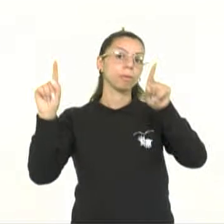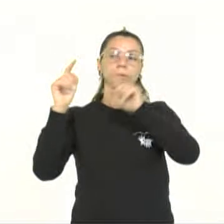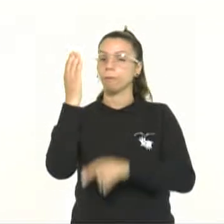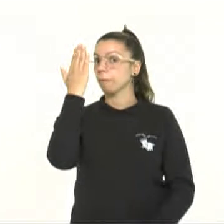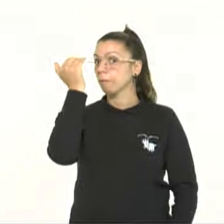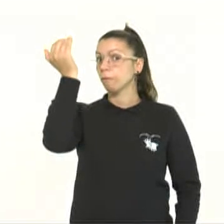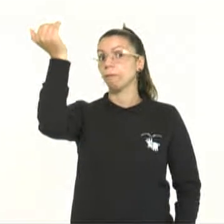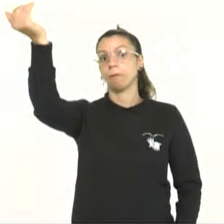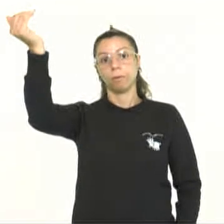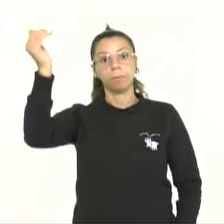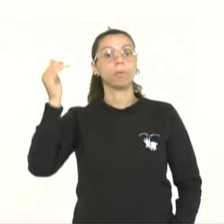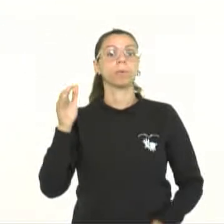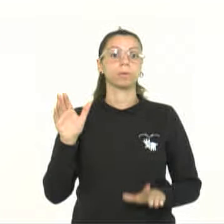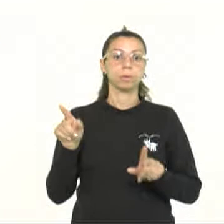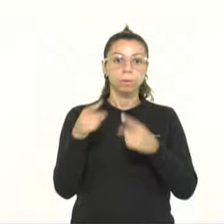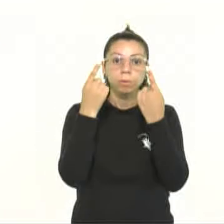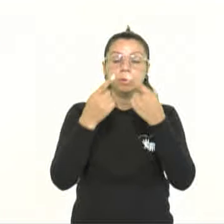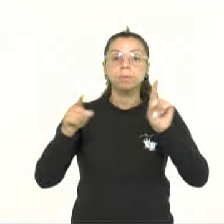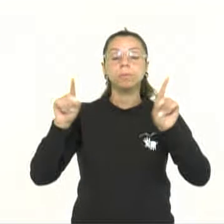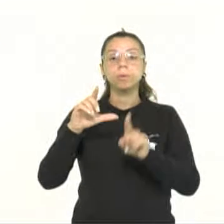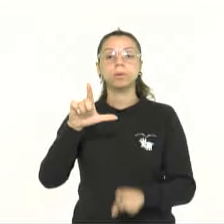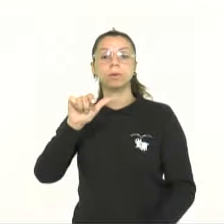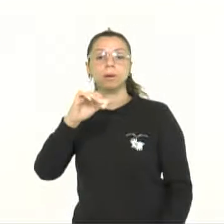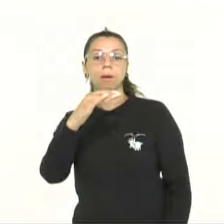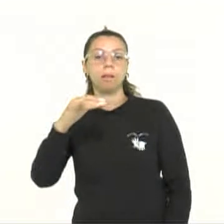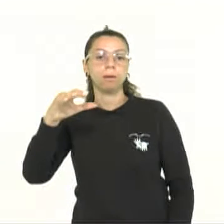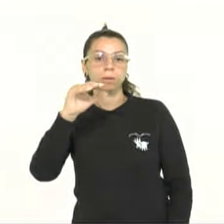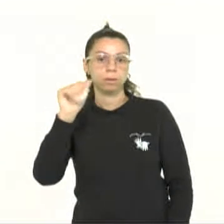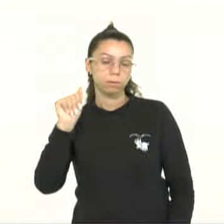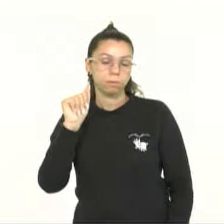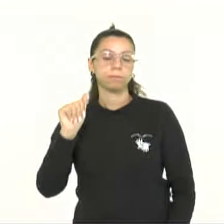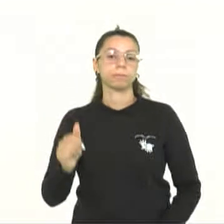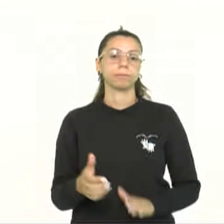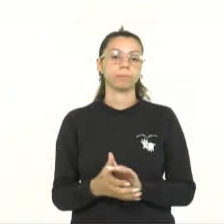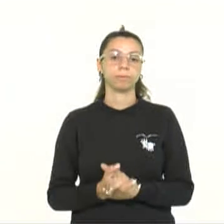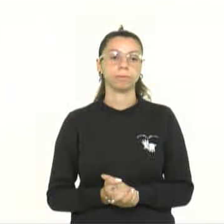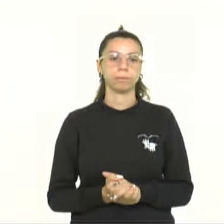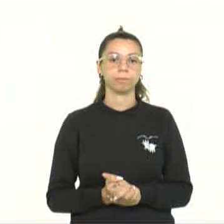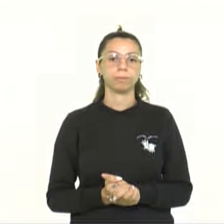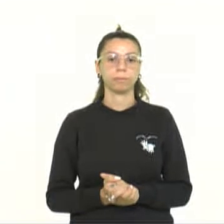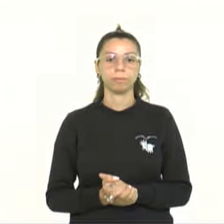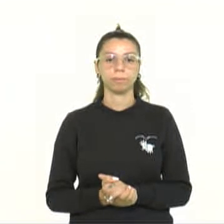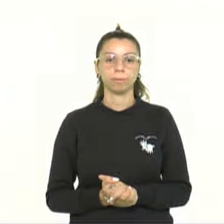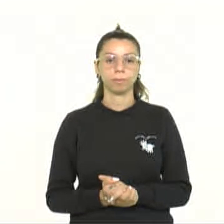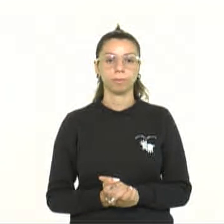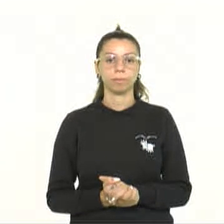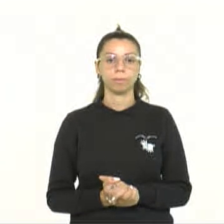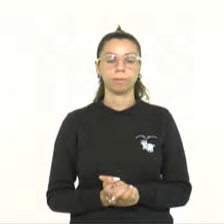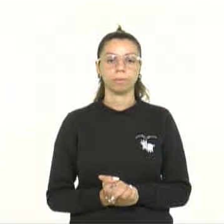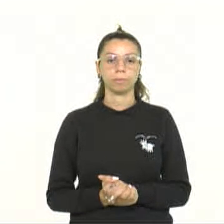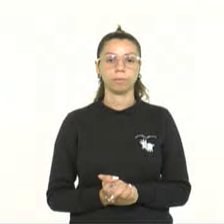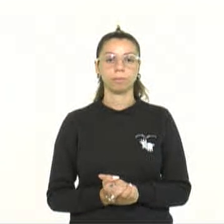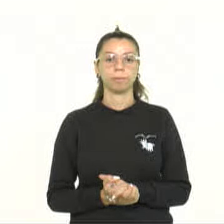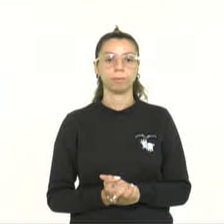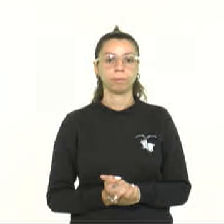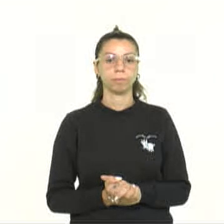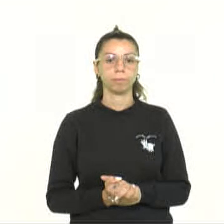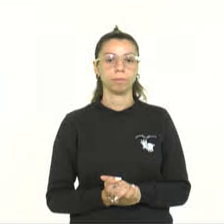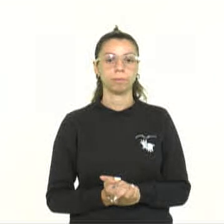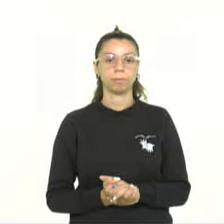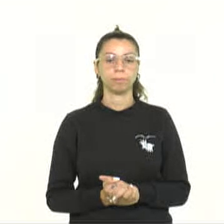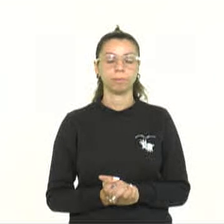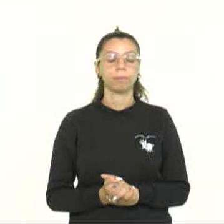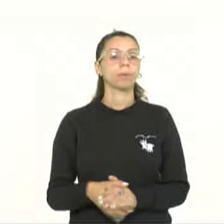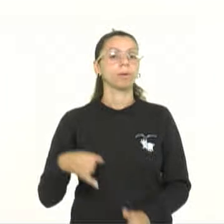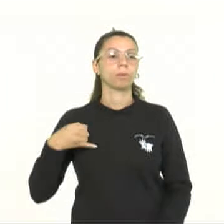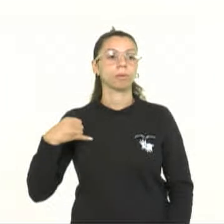clássica. Antes de los 30 anos, empezaron as primeiras señales de sordez. A los